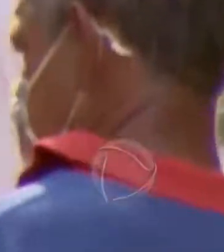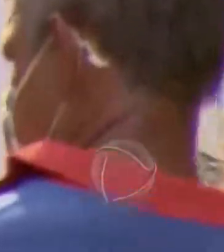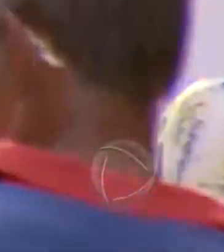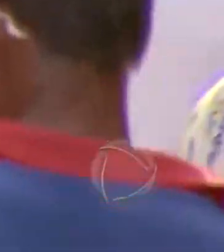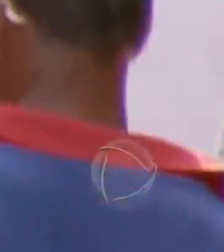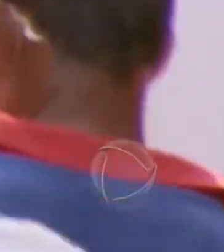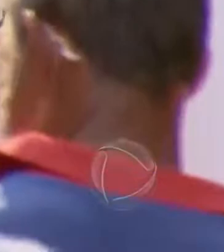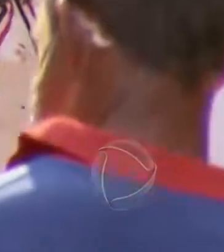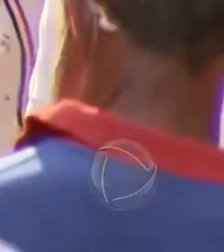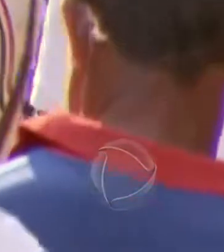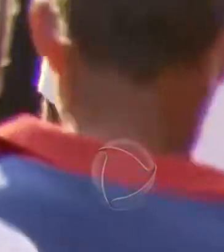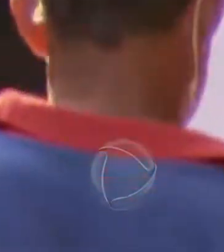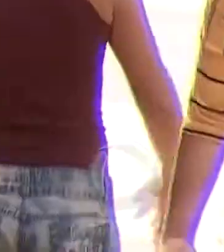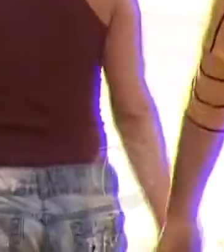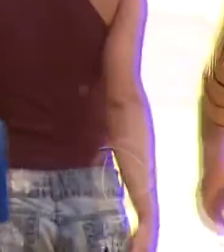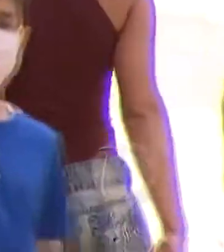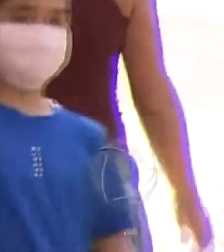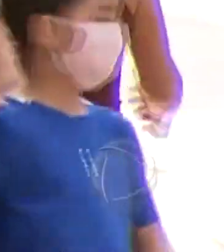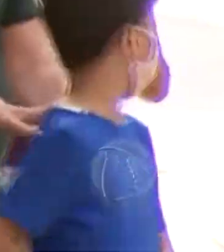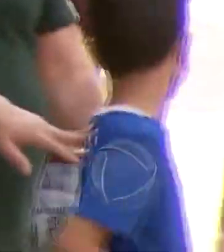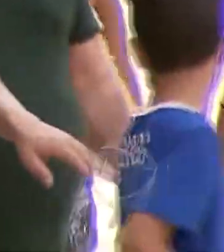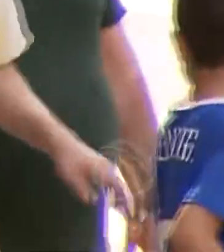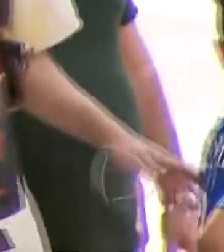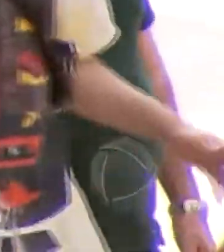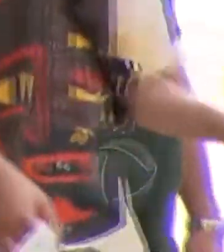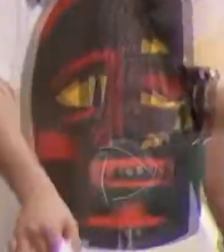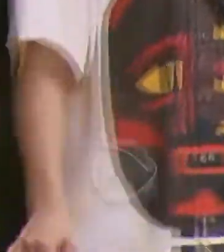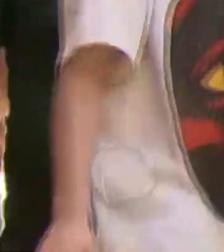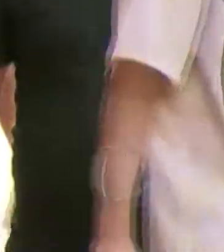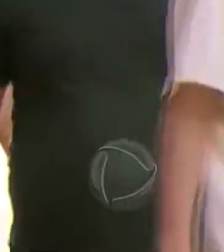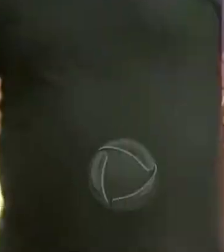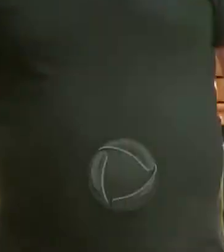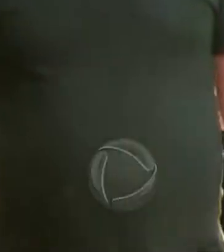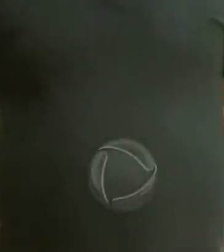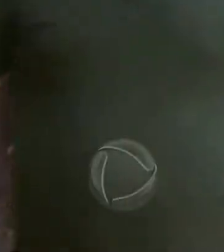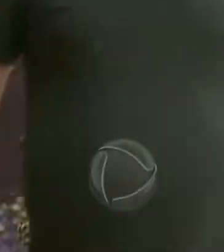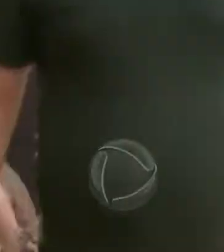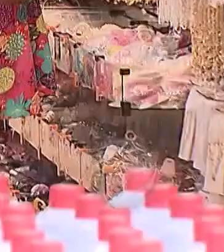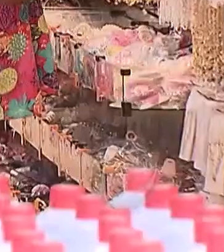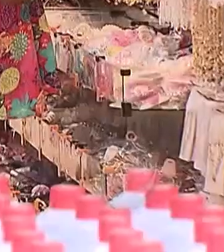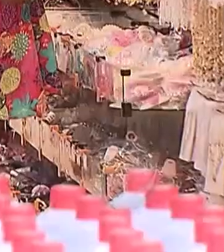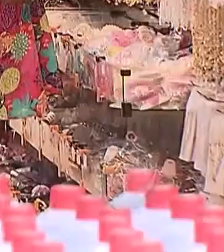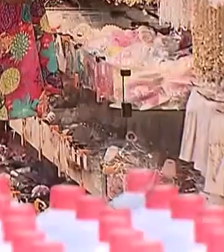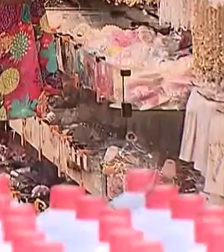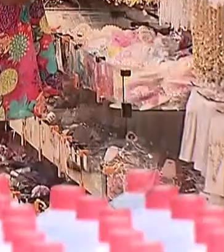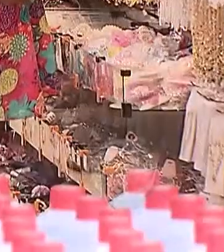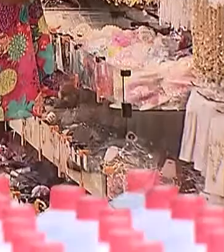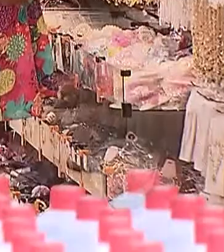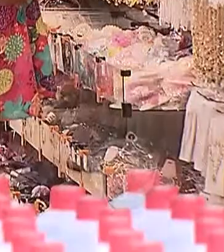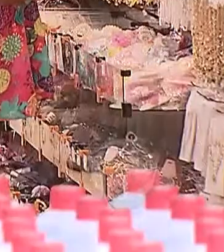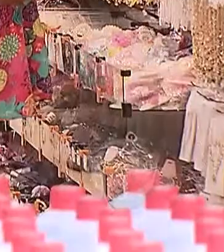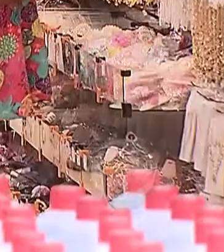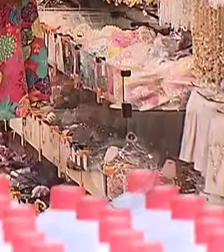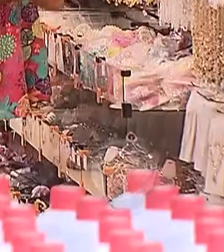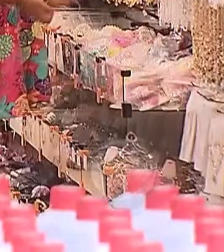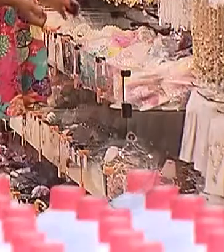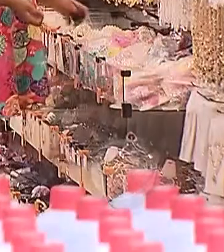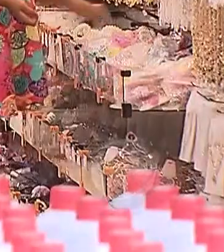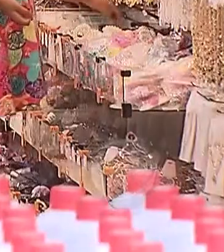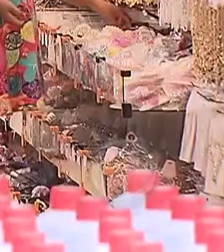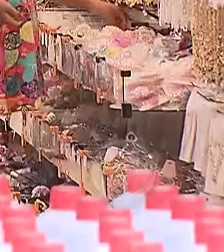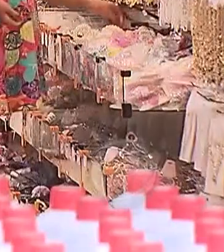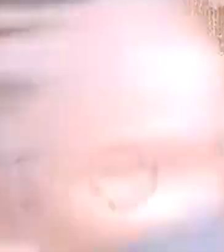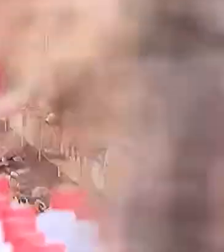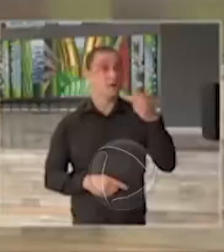coronavírus começa na fase vermelha com funcionamento somente do que é essencial e tem abertura do comércio aos poucos das etapas